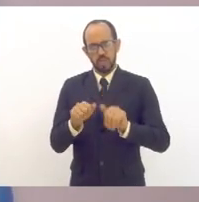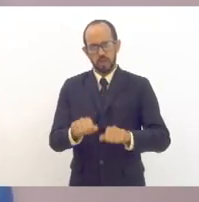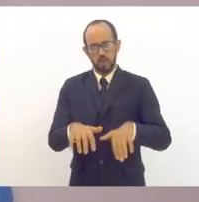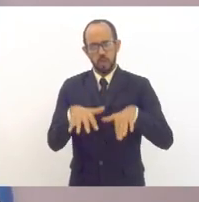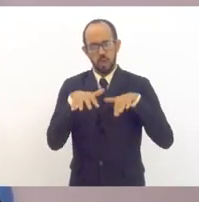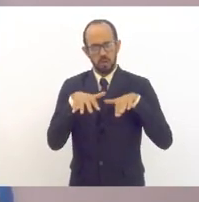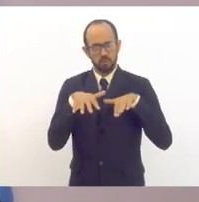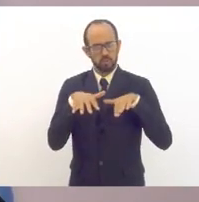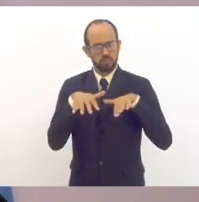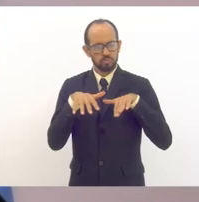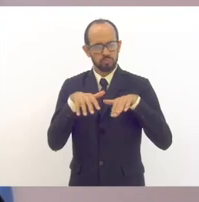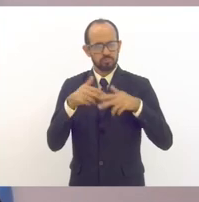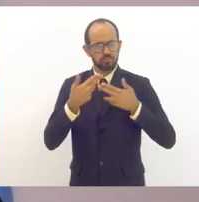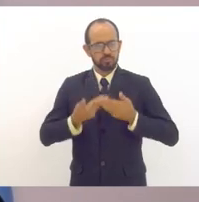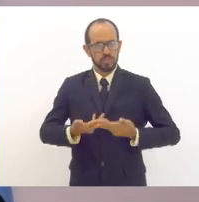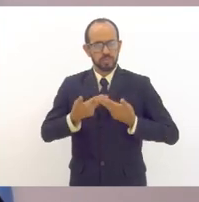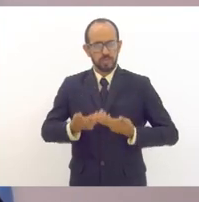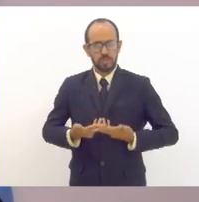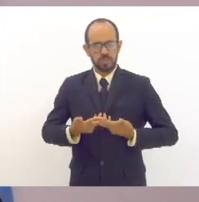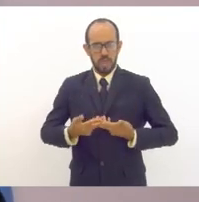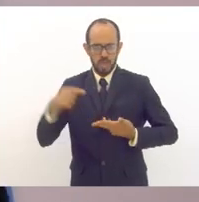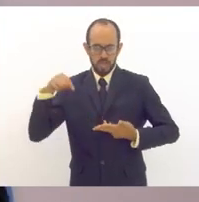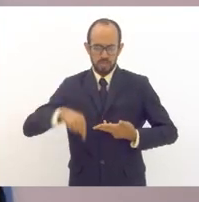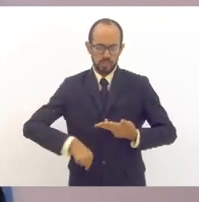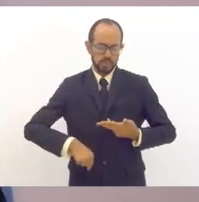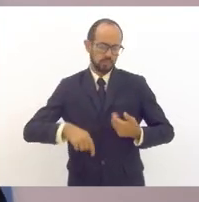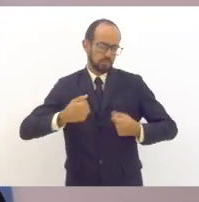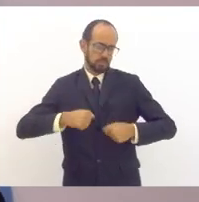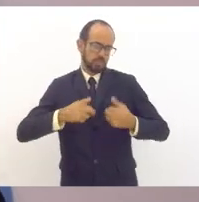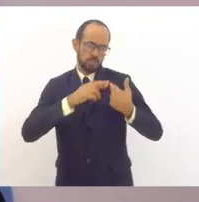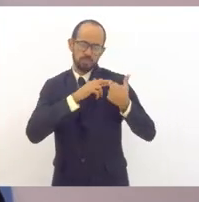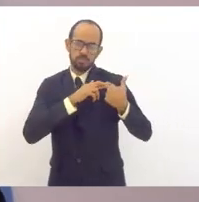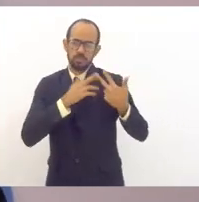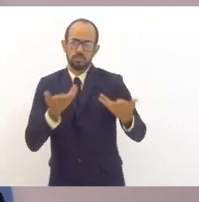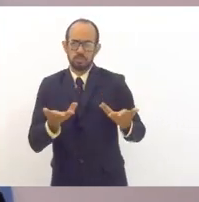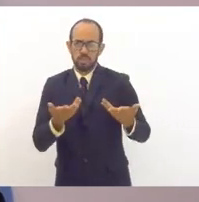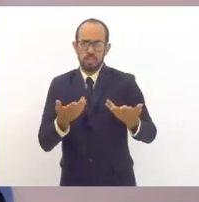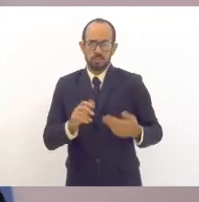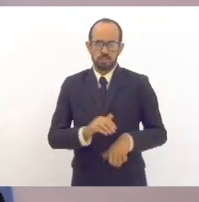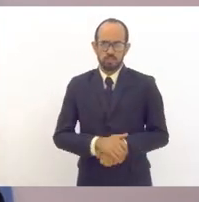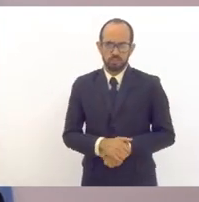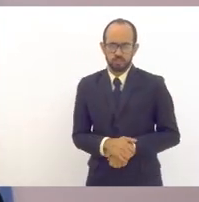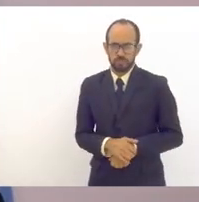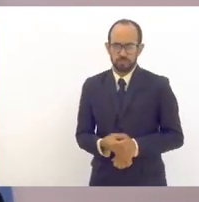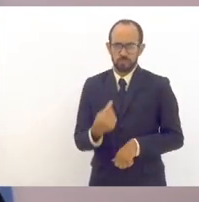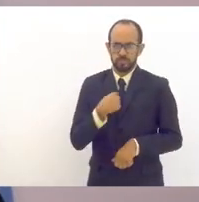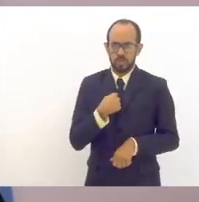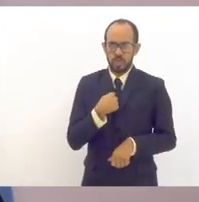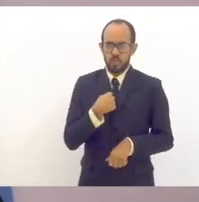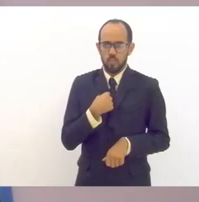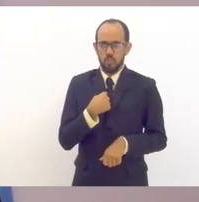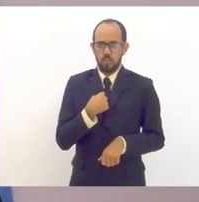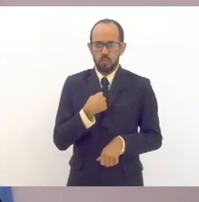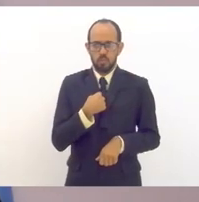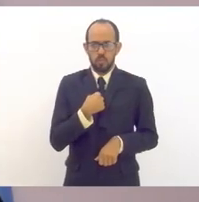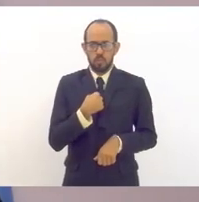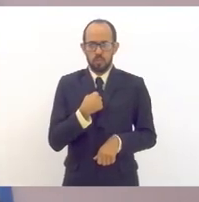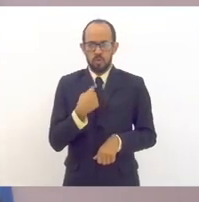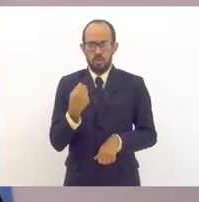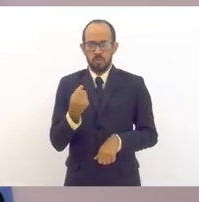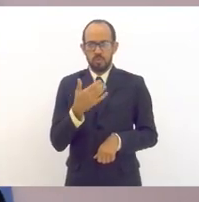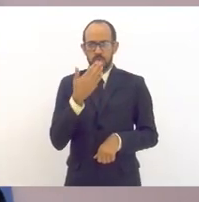que é o Parlamento tem que ter responsabilidade e mais eu quando Trago essa questão para